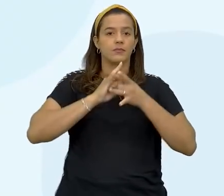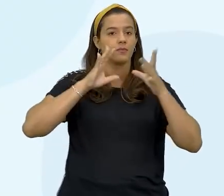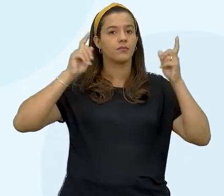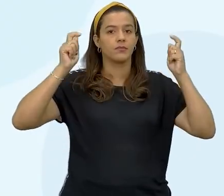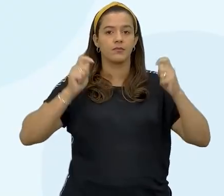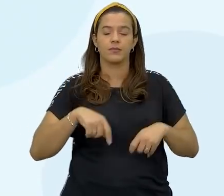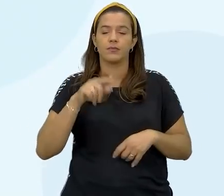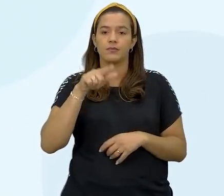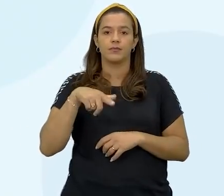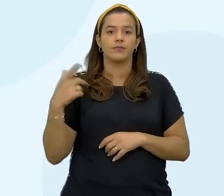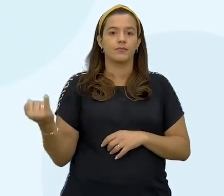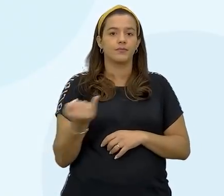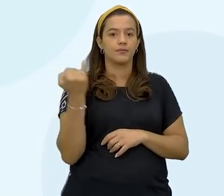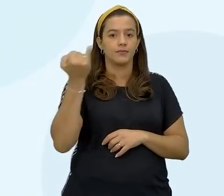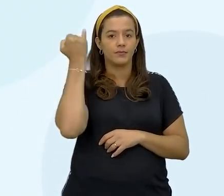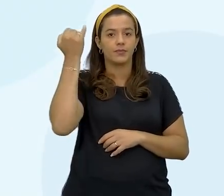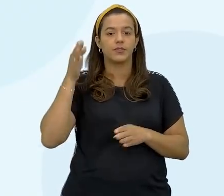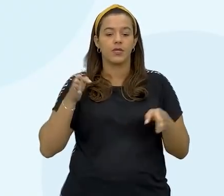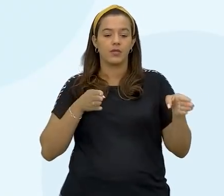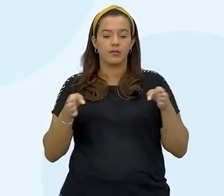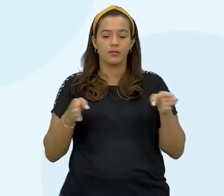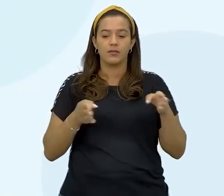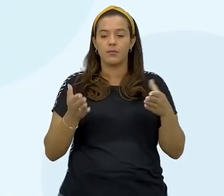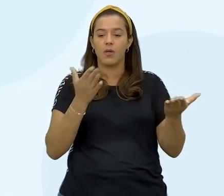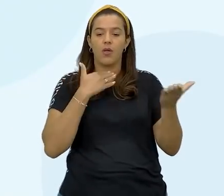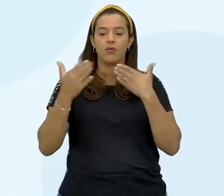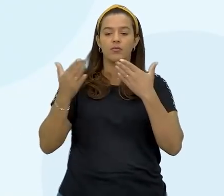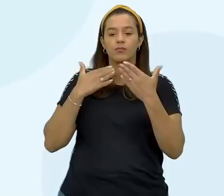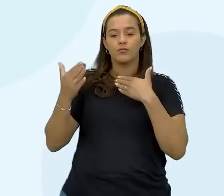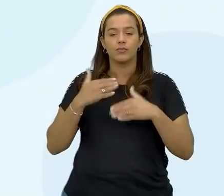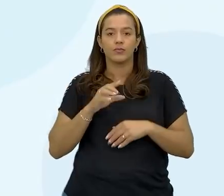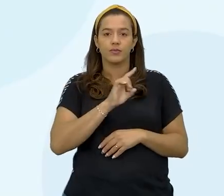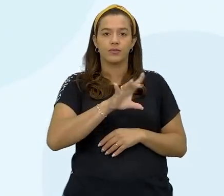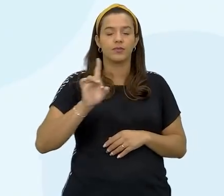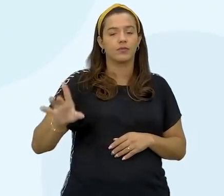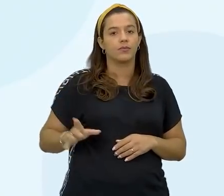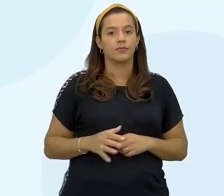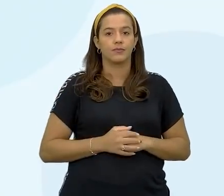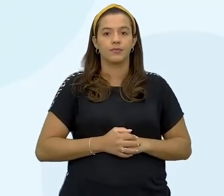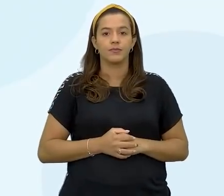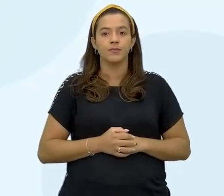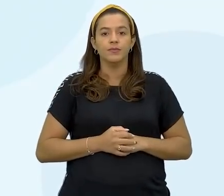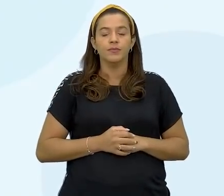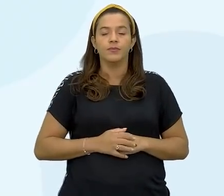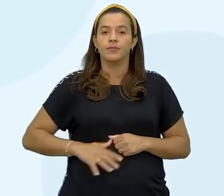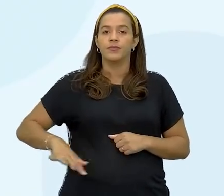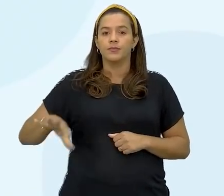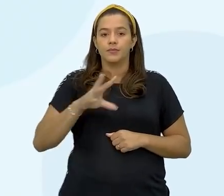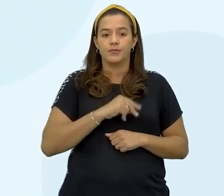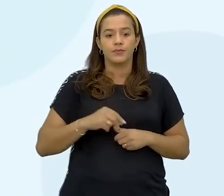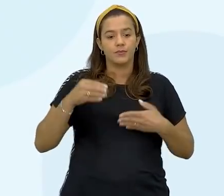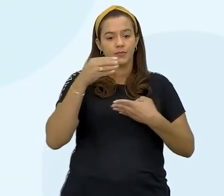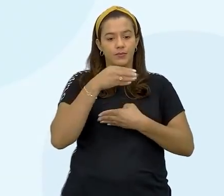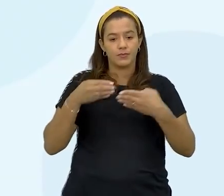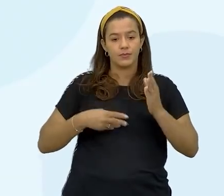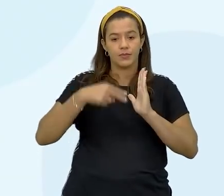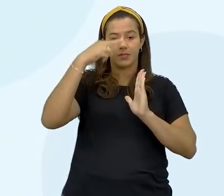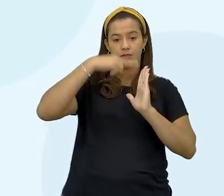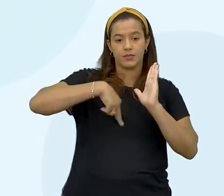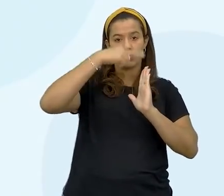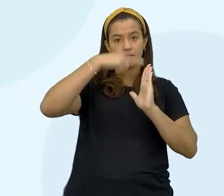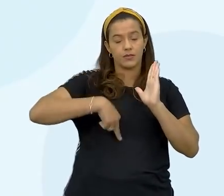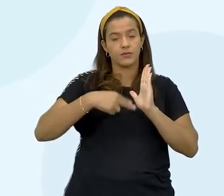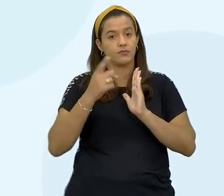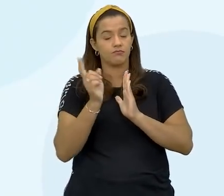Isso é importantíssimo, esse espaço de conversa entre os pares, tá certo? Esse slide eu não fiz a leitura